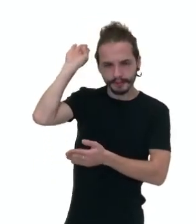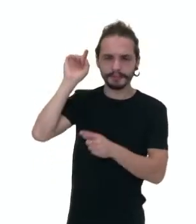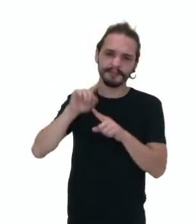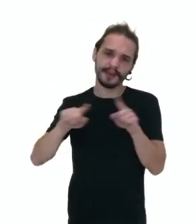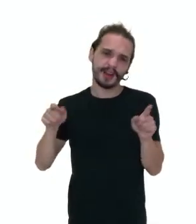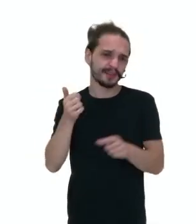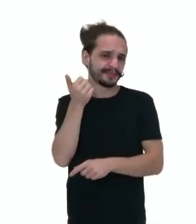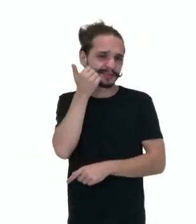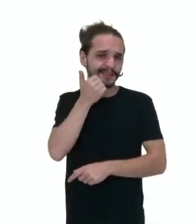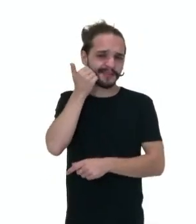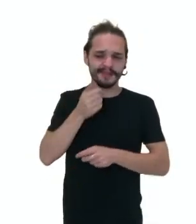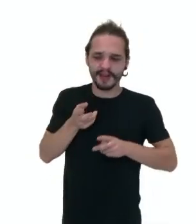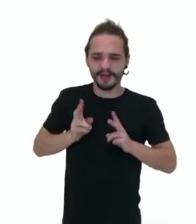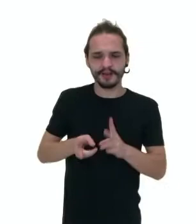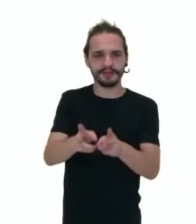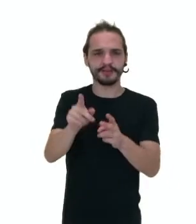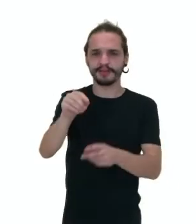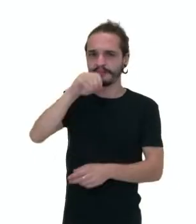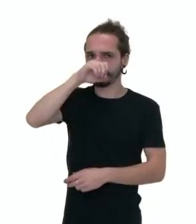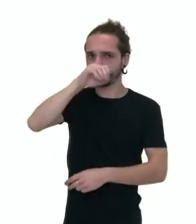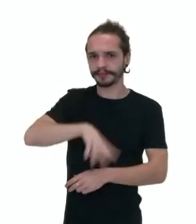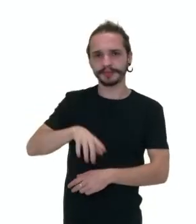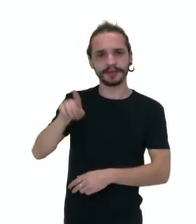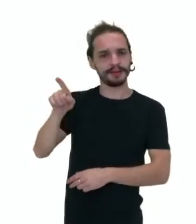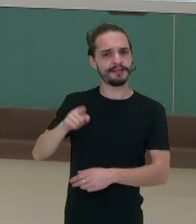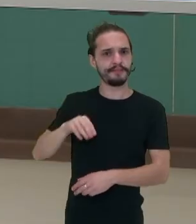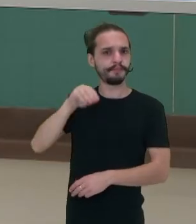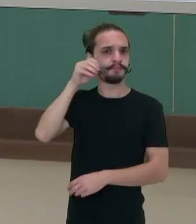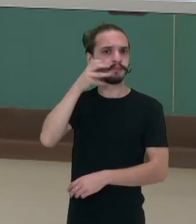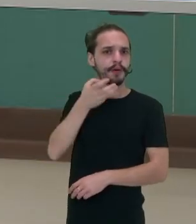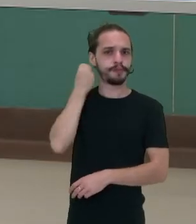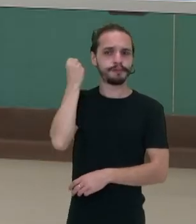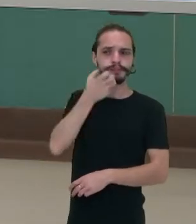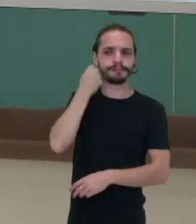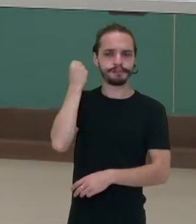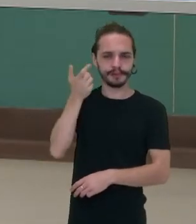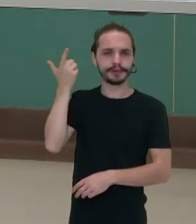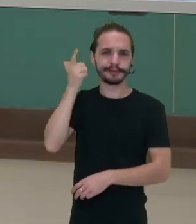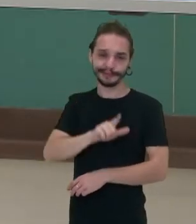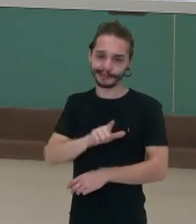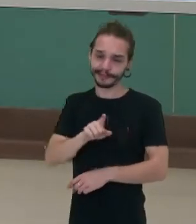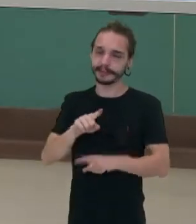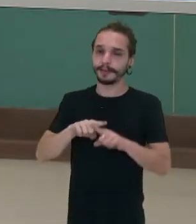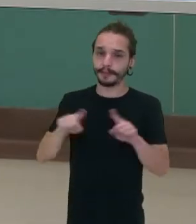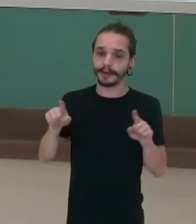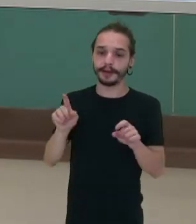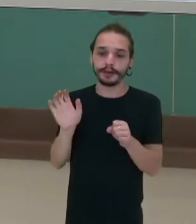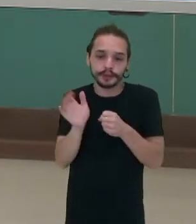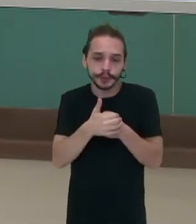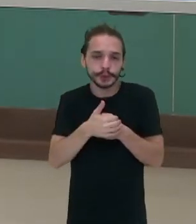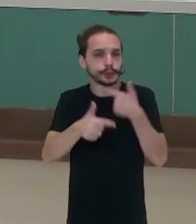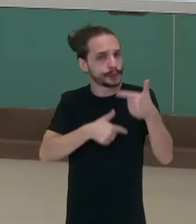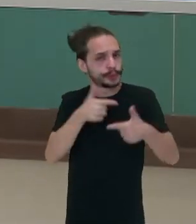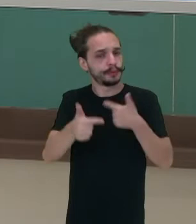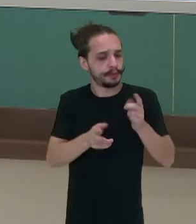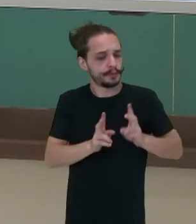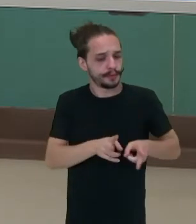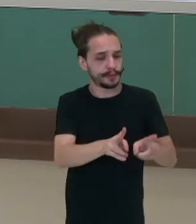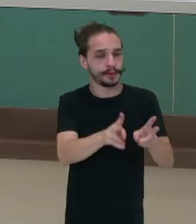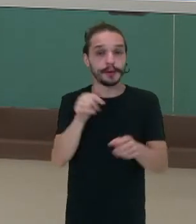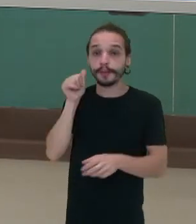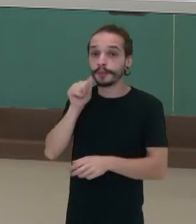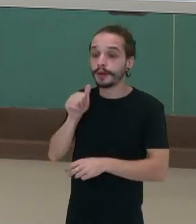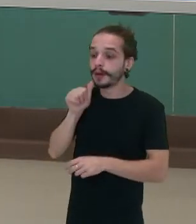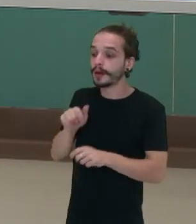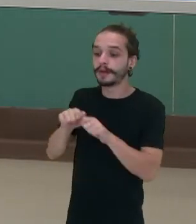um pintor desprezível, na minha opinião, por ter feito isso, e o que acontece? Ele ficou lá na cidade trabalhando escondidão, e o que que ela fez? Artemisia inteligente,